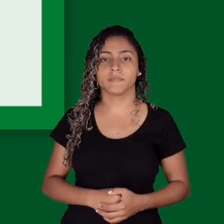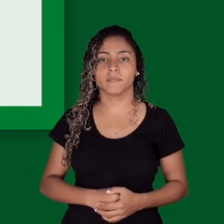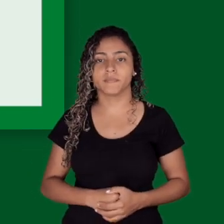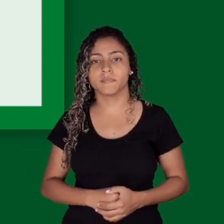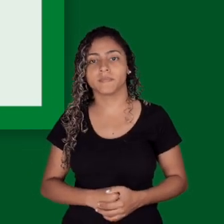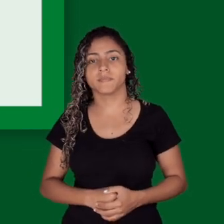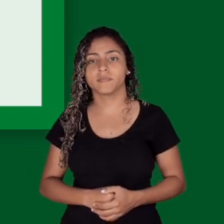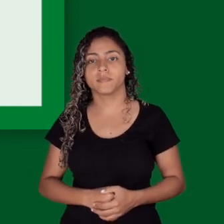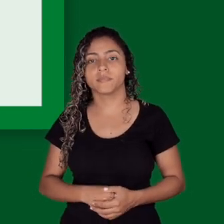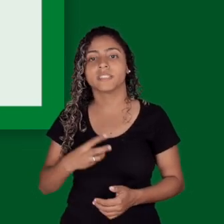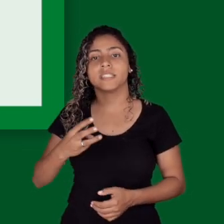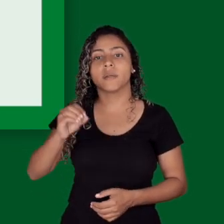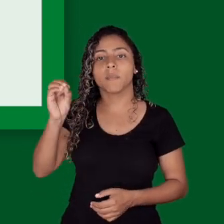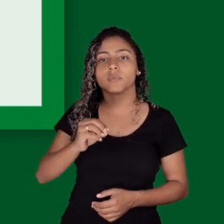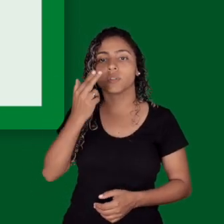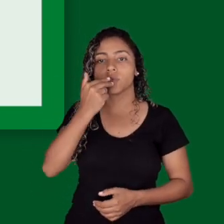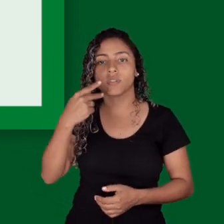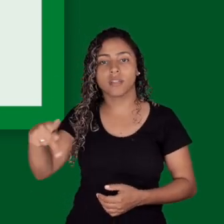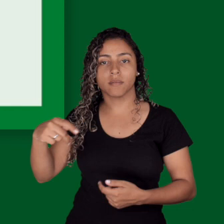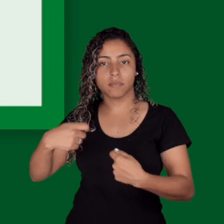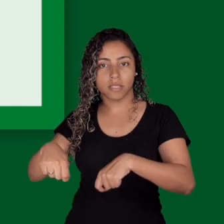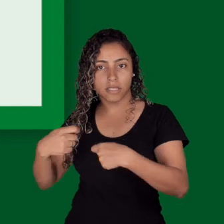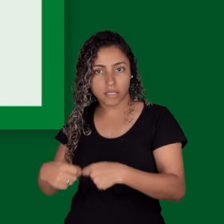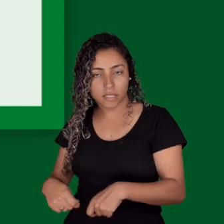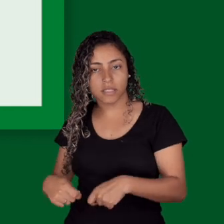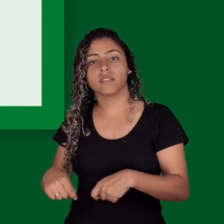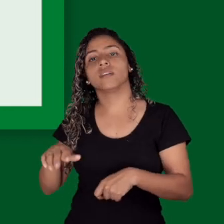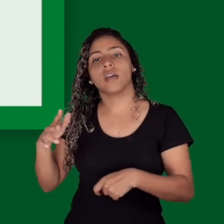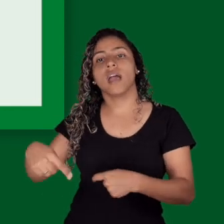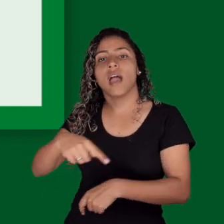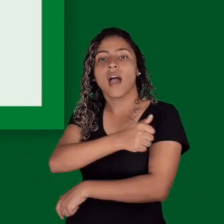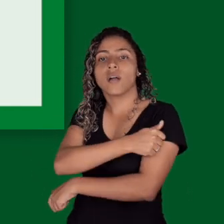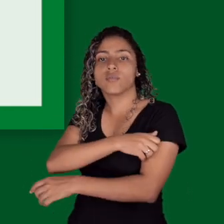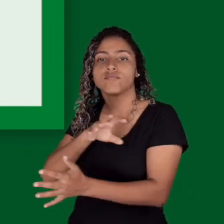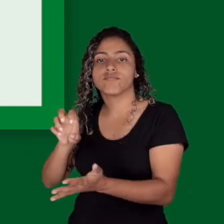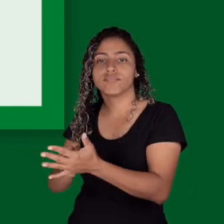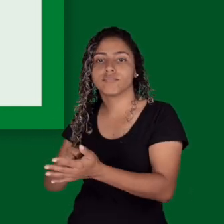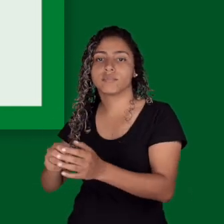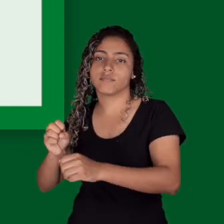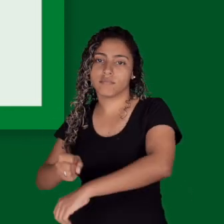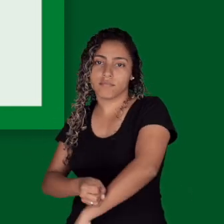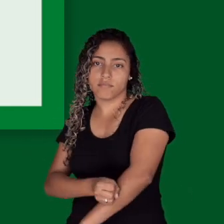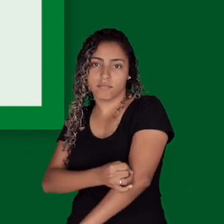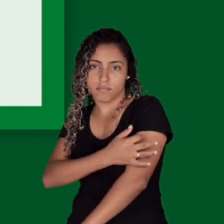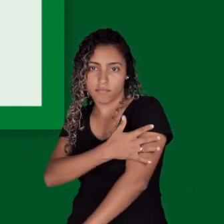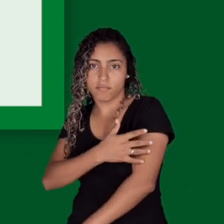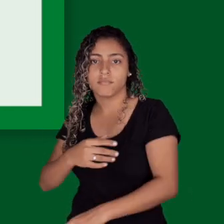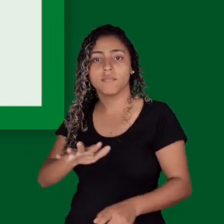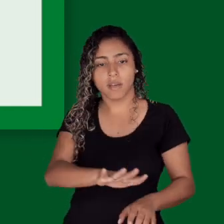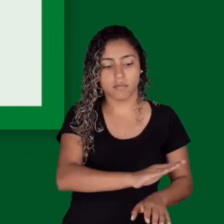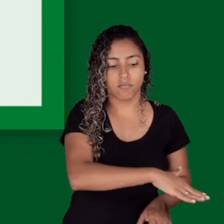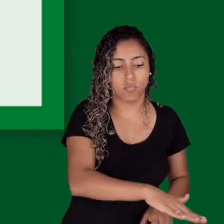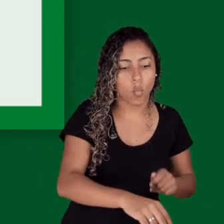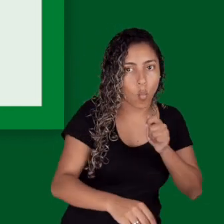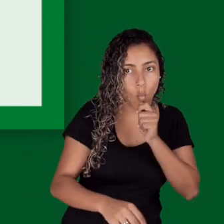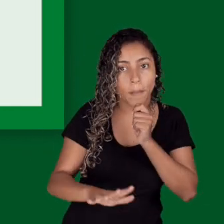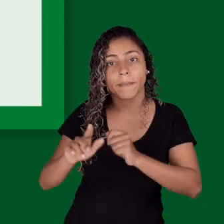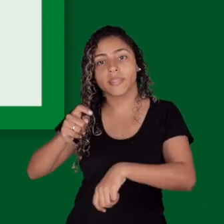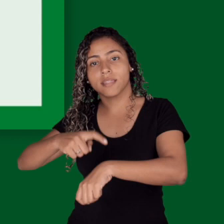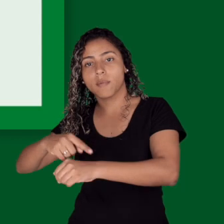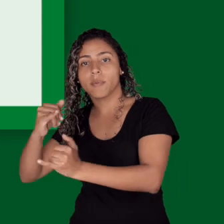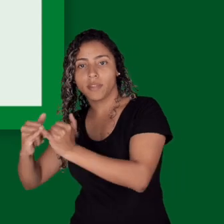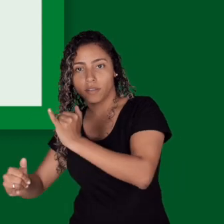das necessidades nutricionais diárias para os alunos que estão matriculados na educação básica, exceto creches em período parcial.